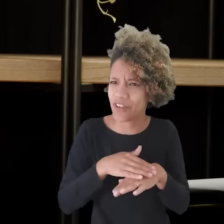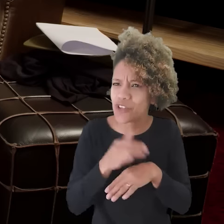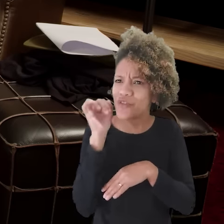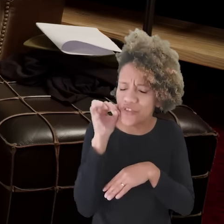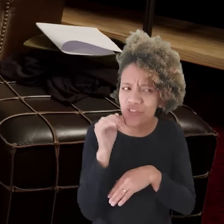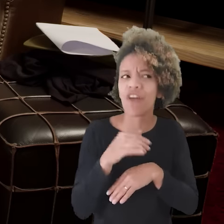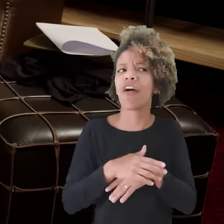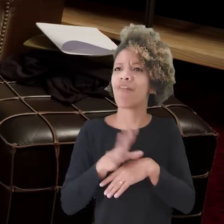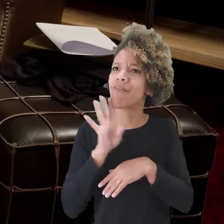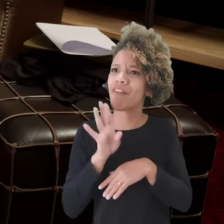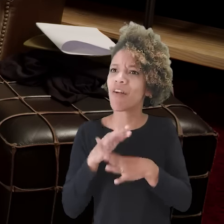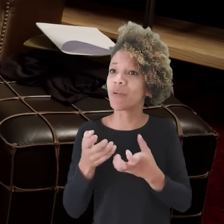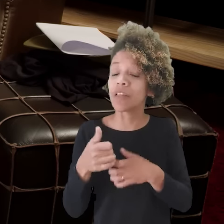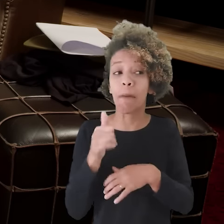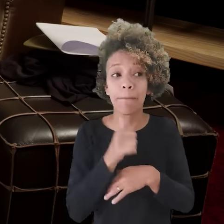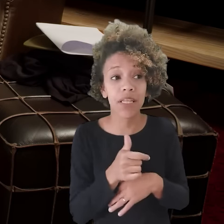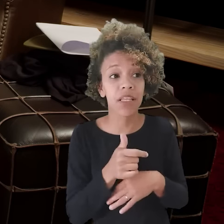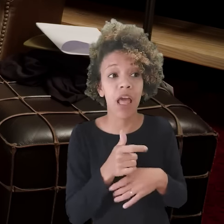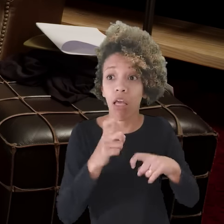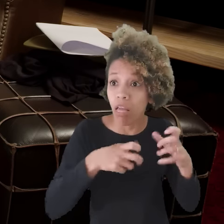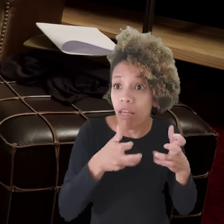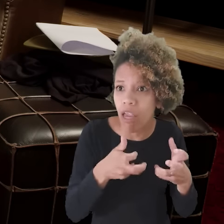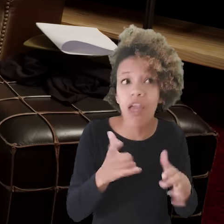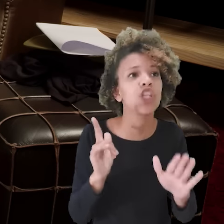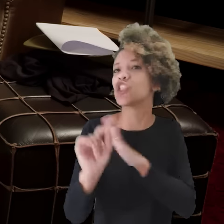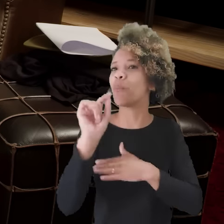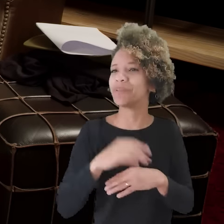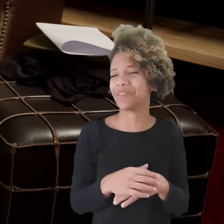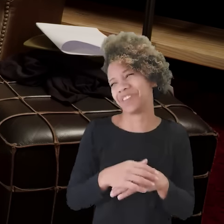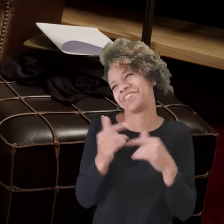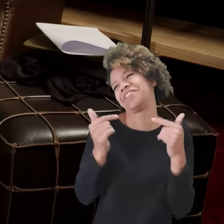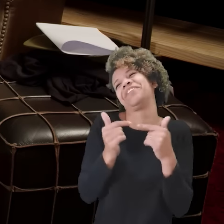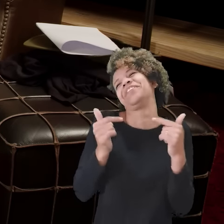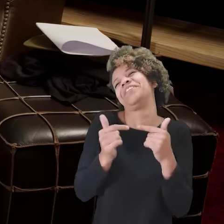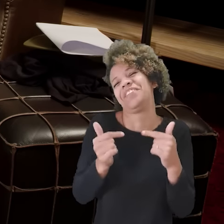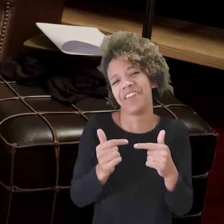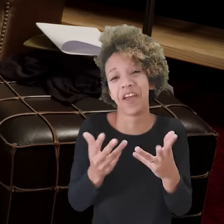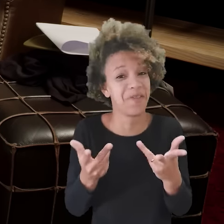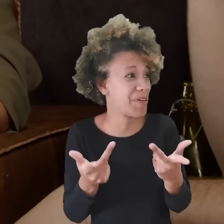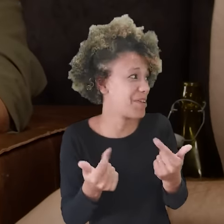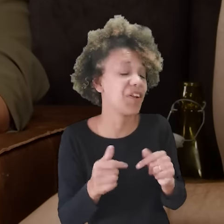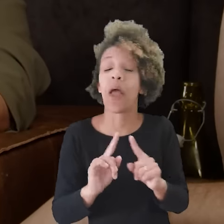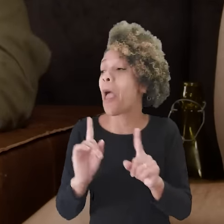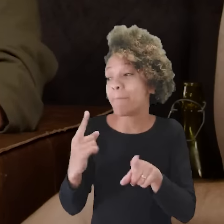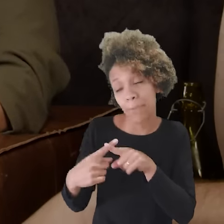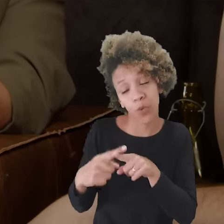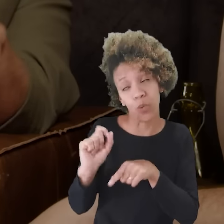faz um xaveco Legal e quando a Molina tá querendo dar para ele ele some era maravilhoso